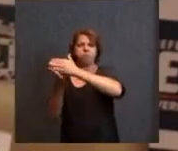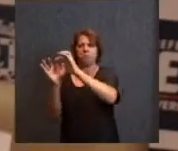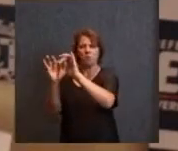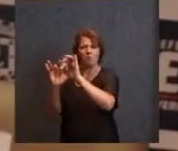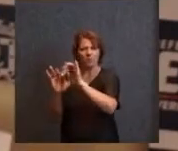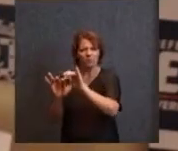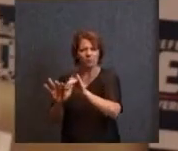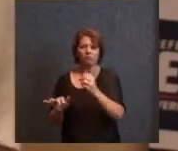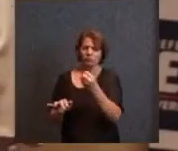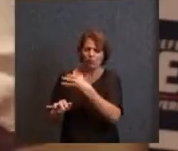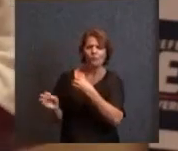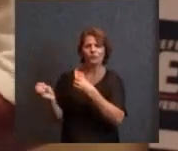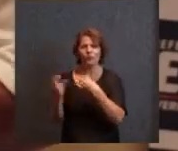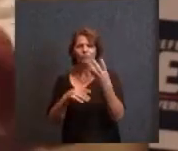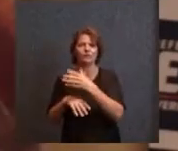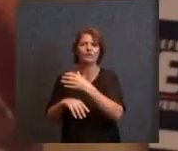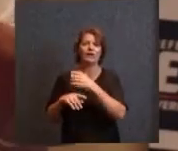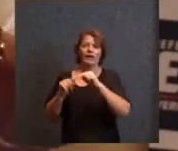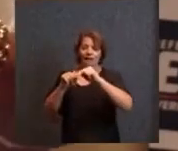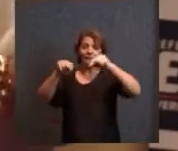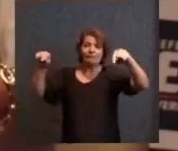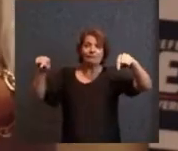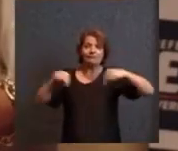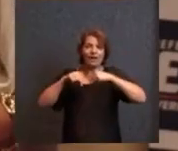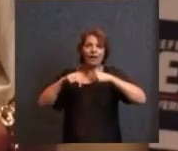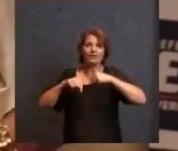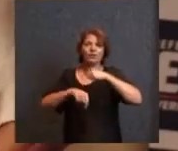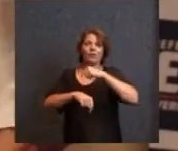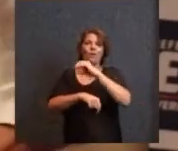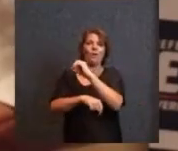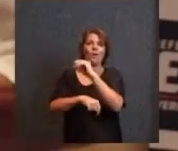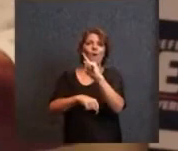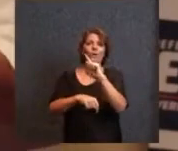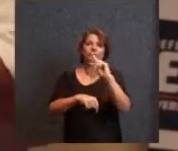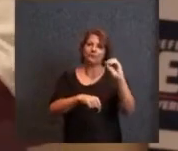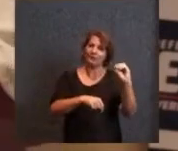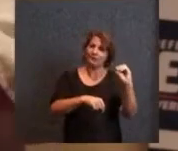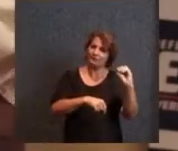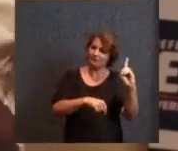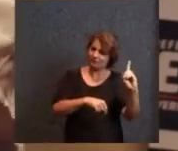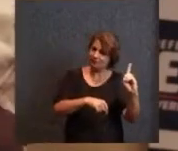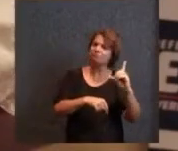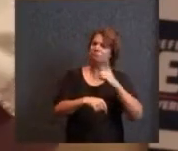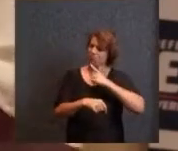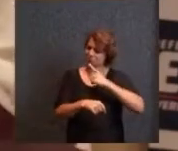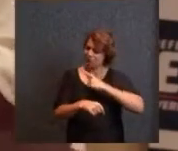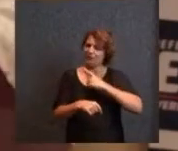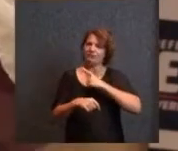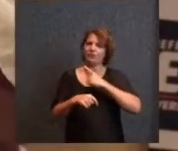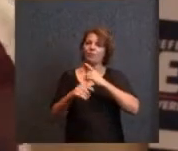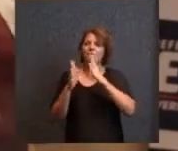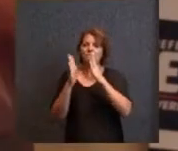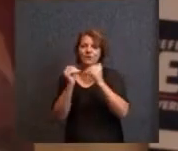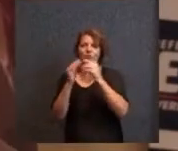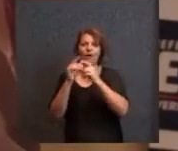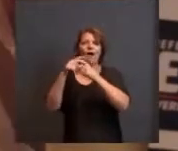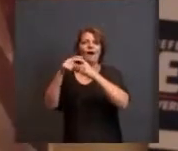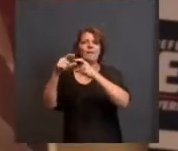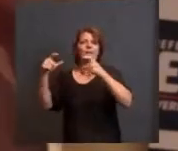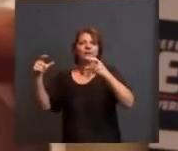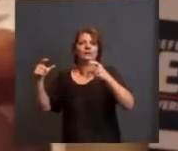diretoria e na sala de coordenação para o trabalho administrativo. Quem pediu mais para ampliar, nós